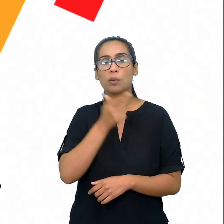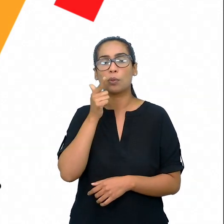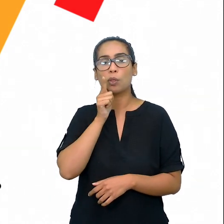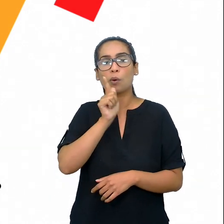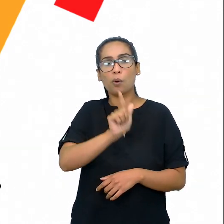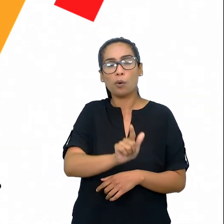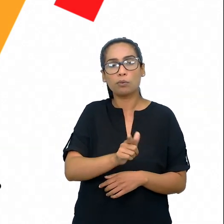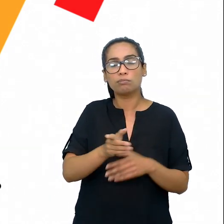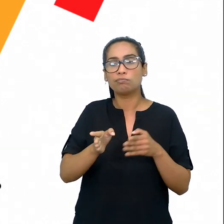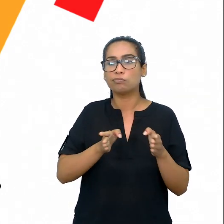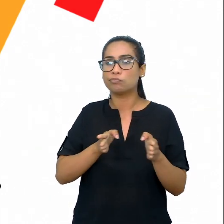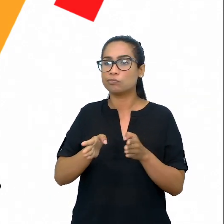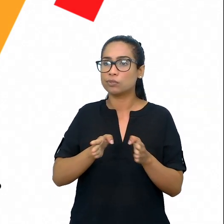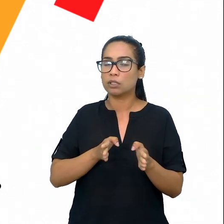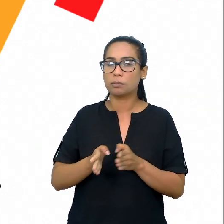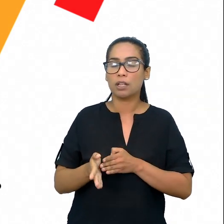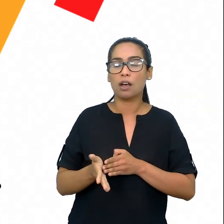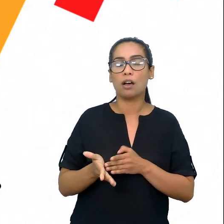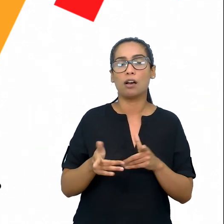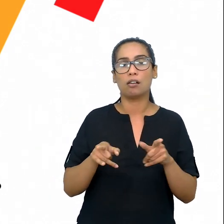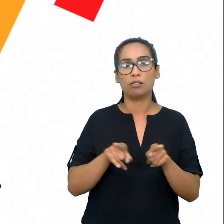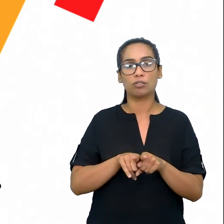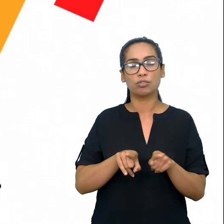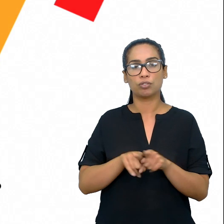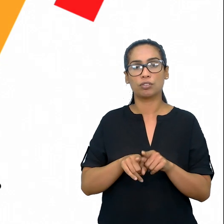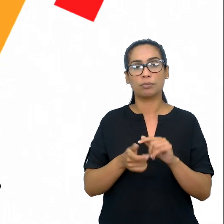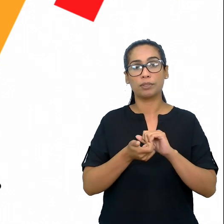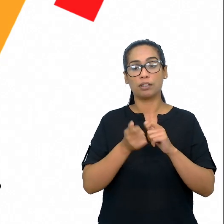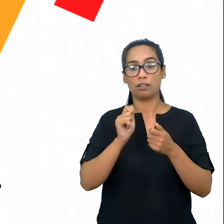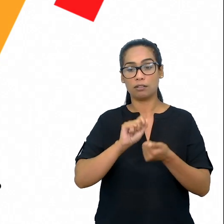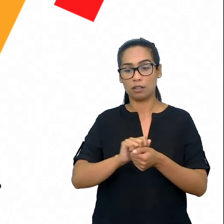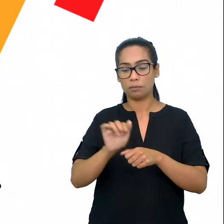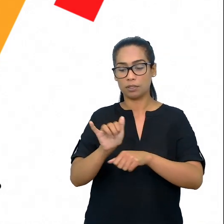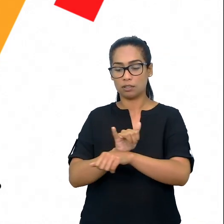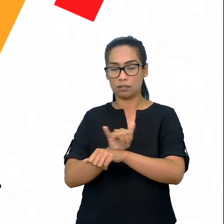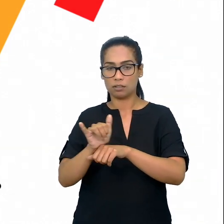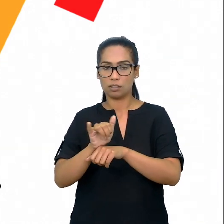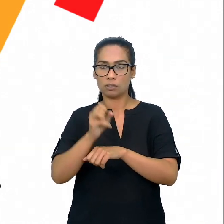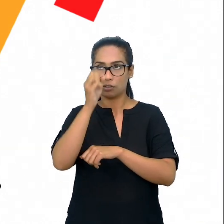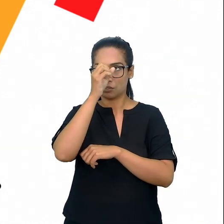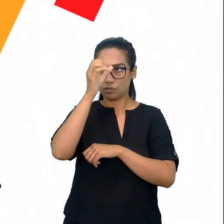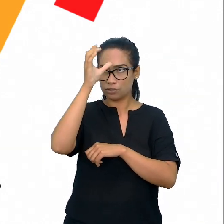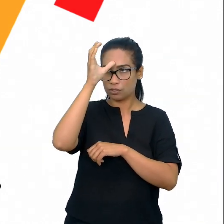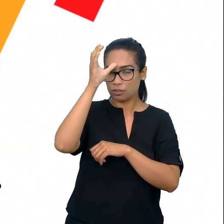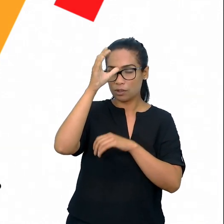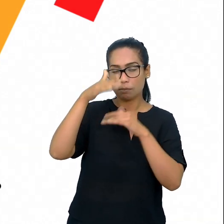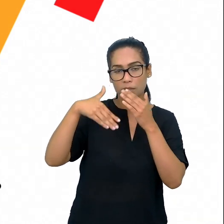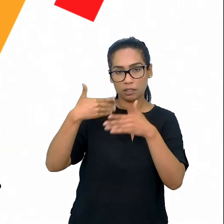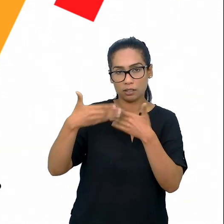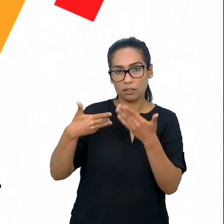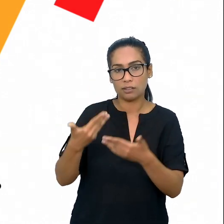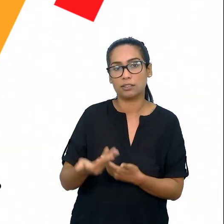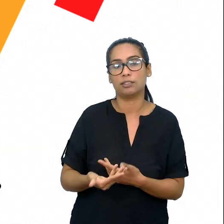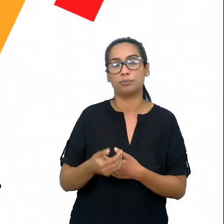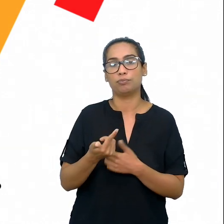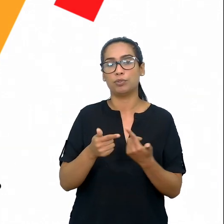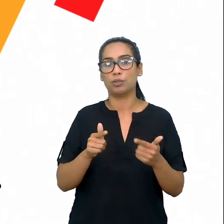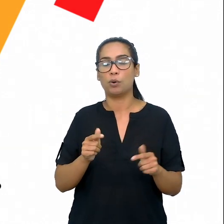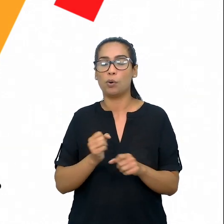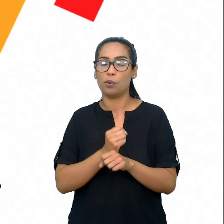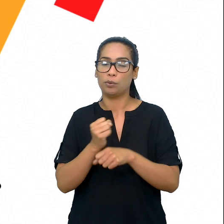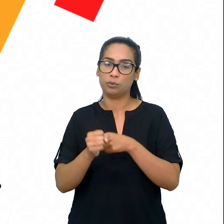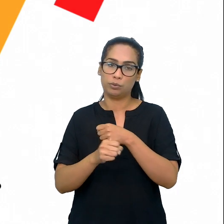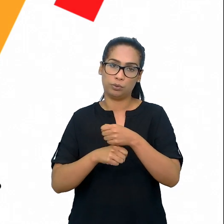que deverá ser aprendido para seguir a sua trajetória para as séries, né, os anos seguintes. Então,